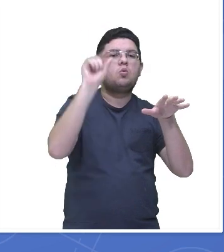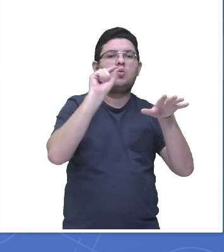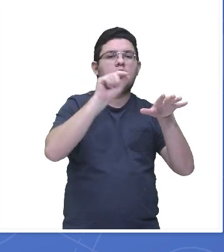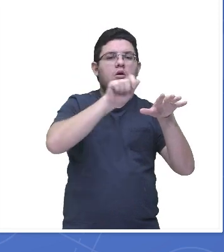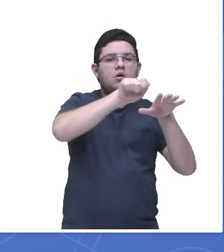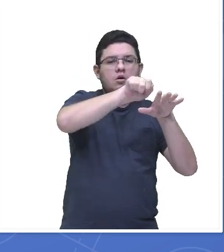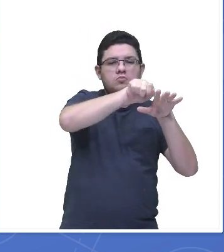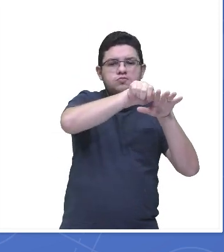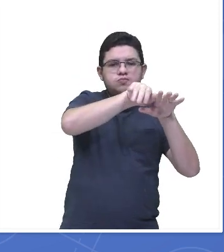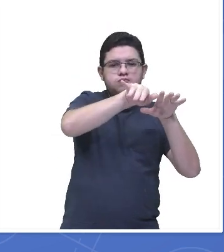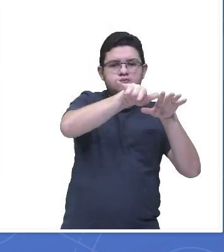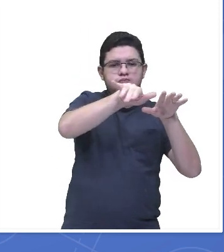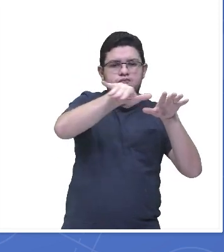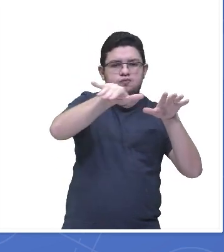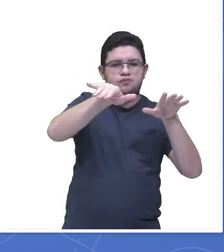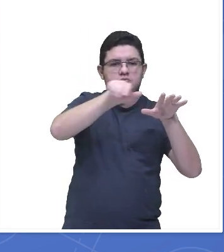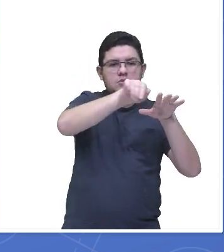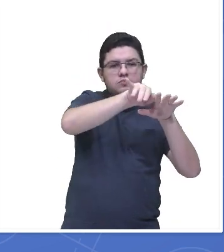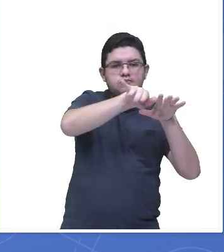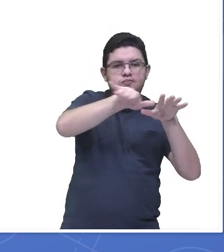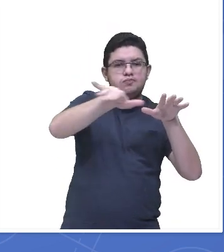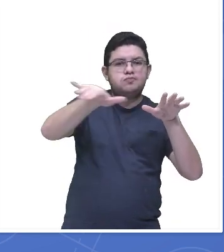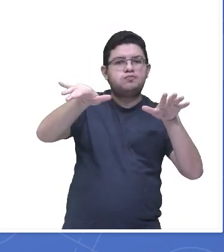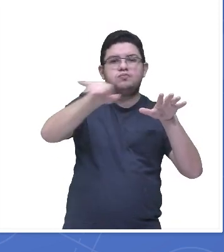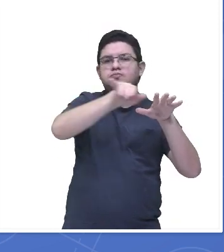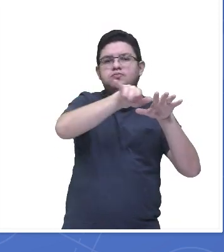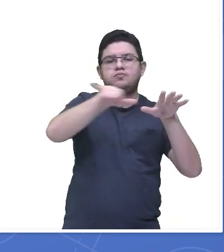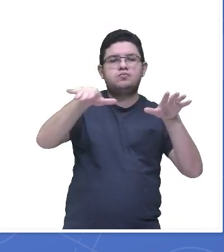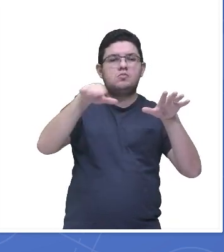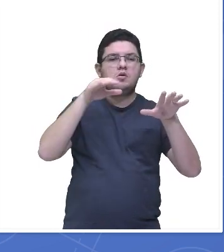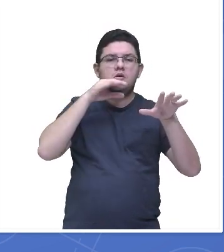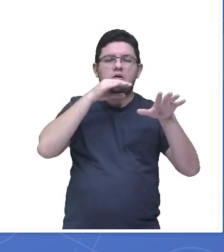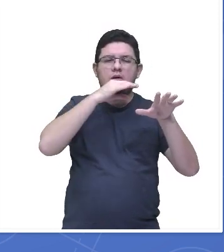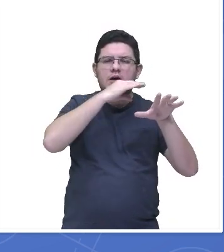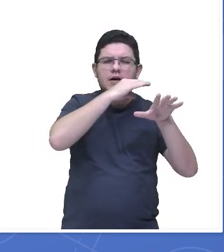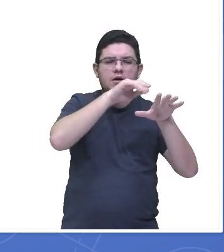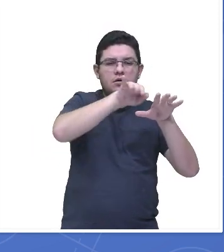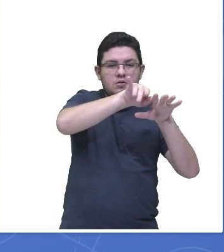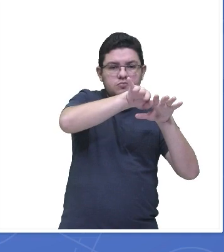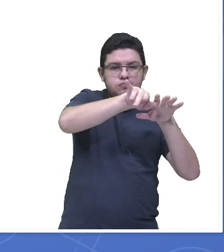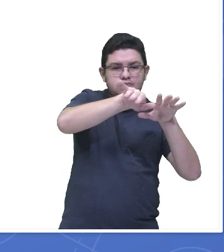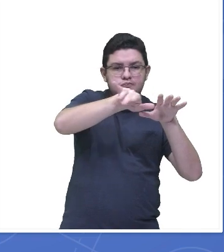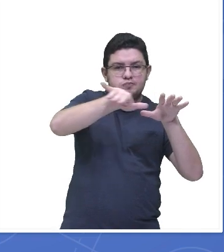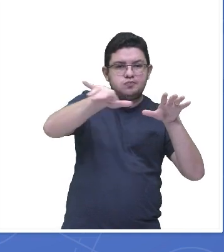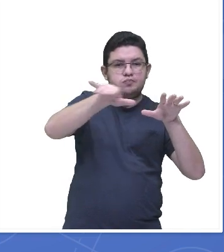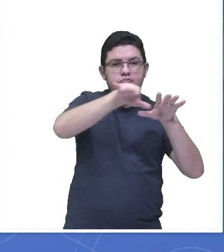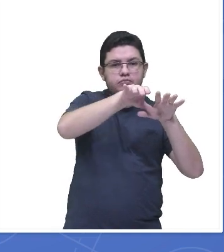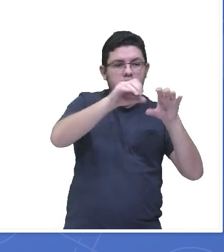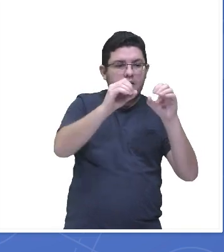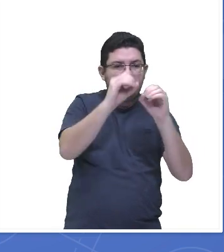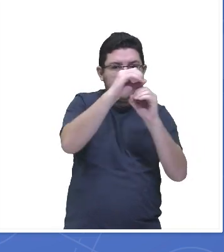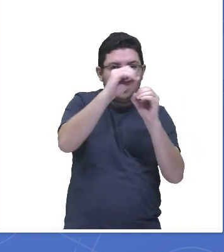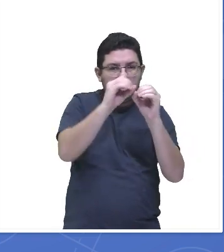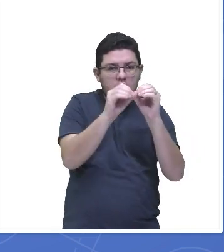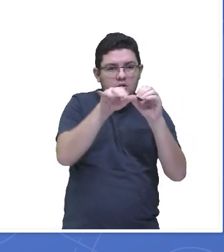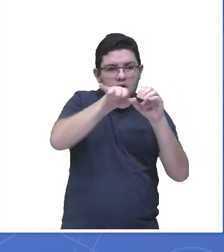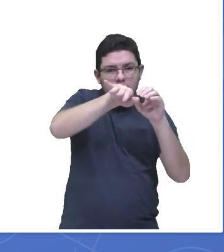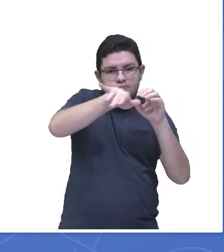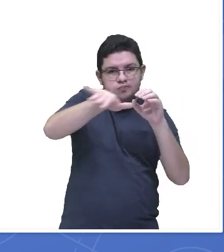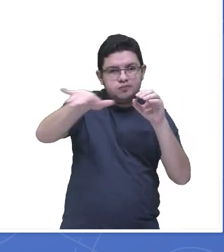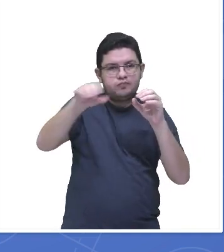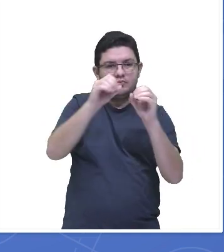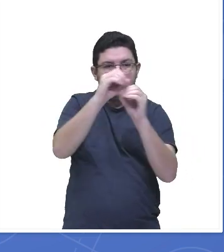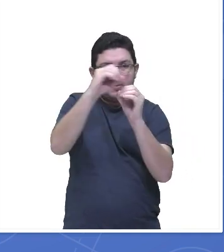de molécula para molécula até que o calor possa aquecer toda a barra. O calor vai sendo